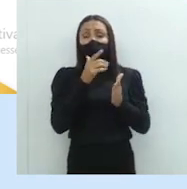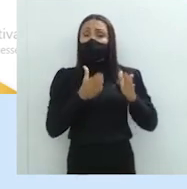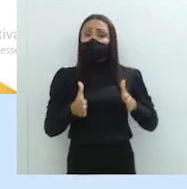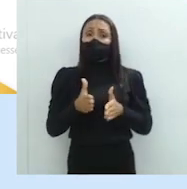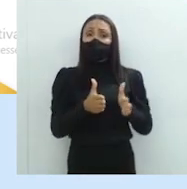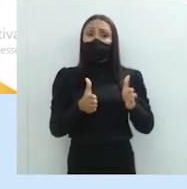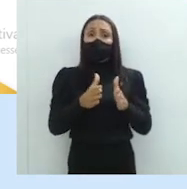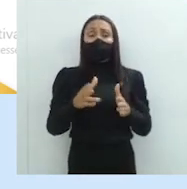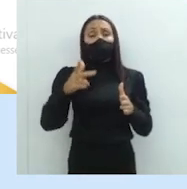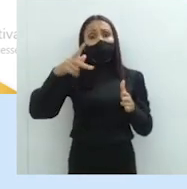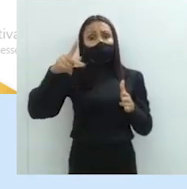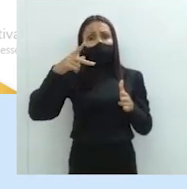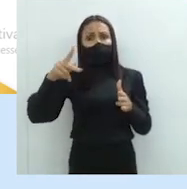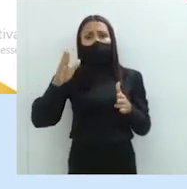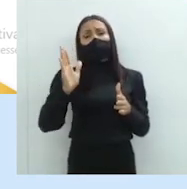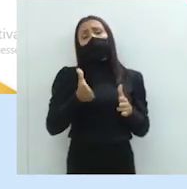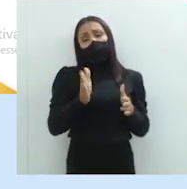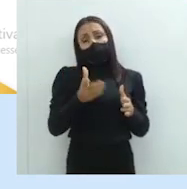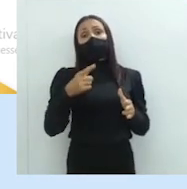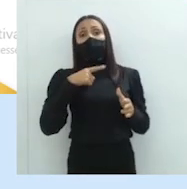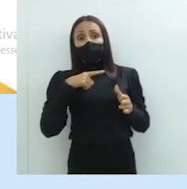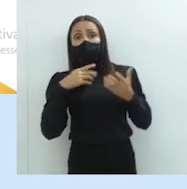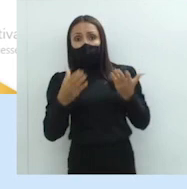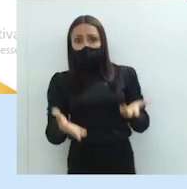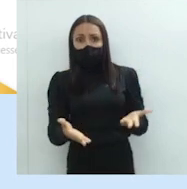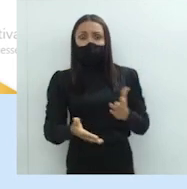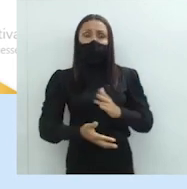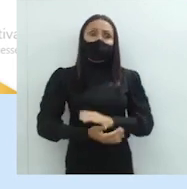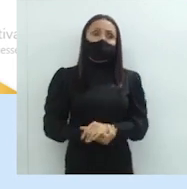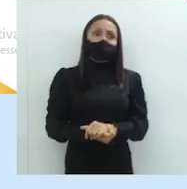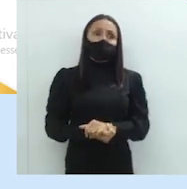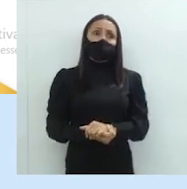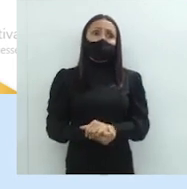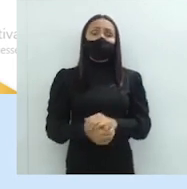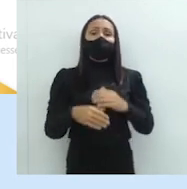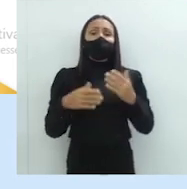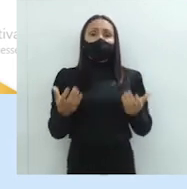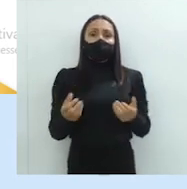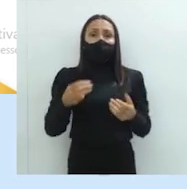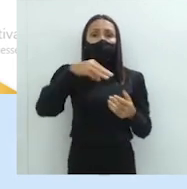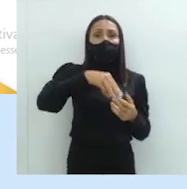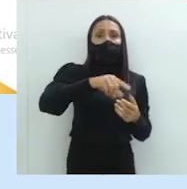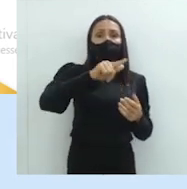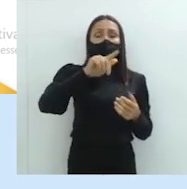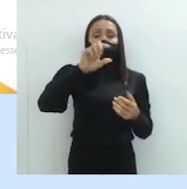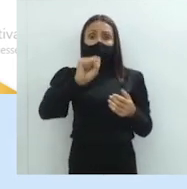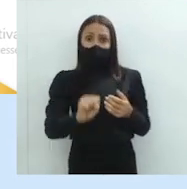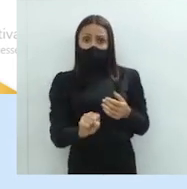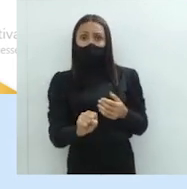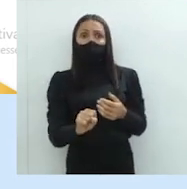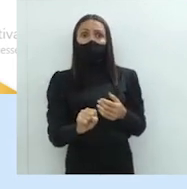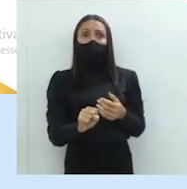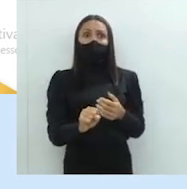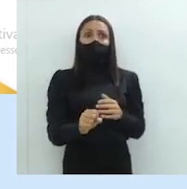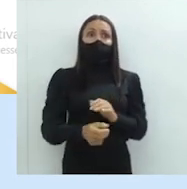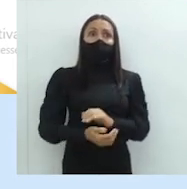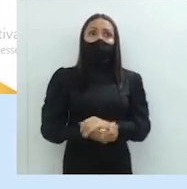Paraguai. Já existia, né? Então, Mato Grosso do Sul, por conta